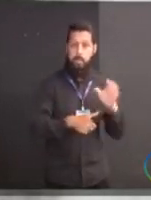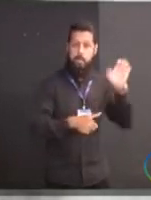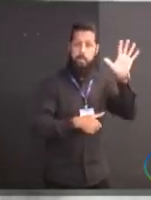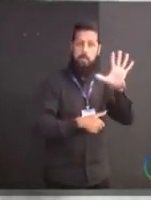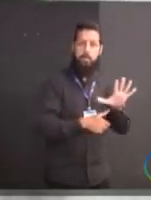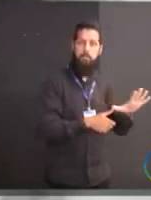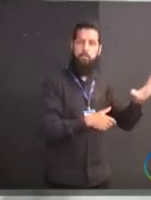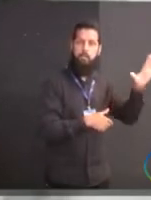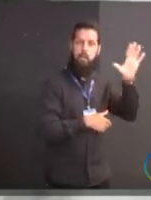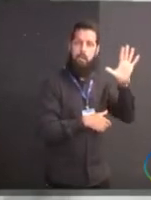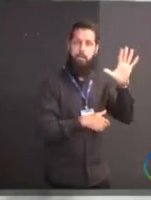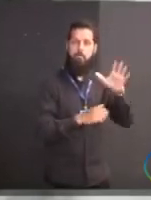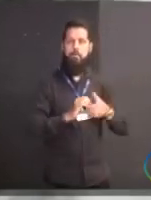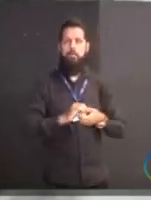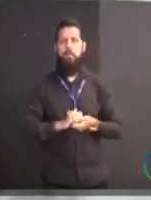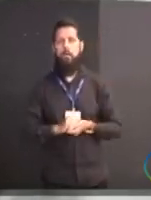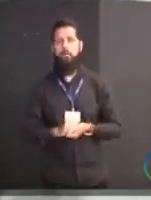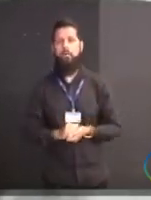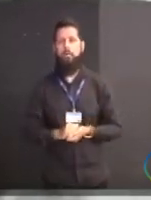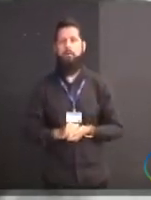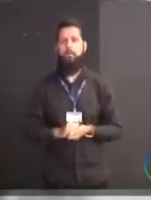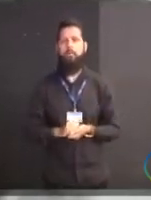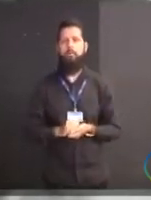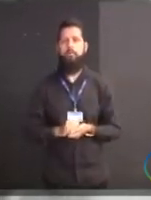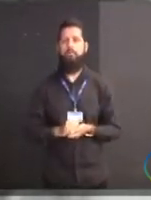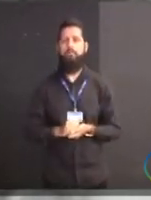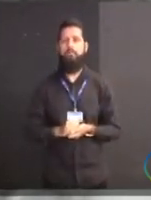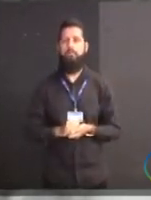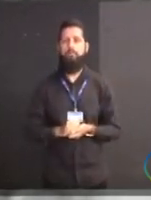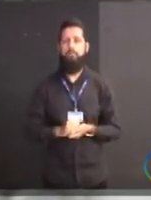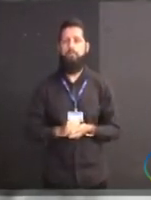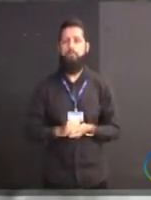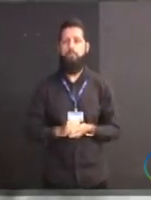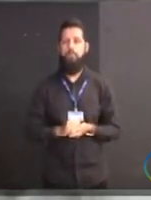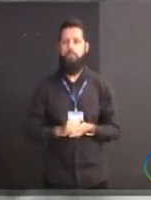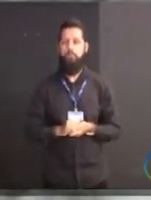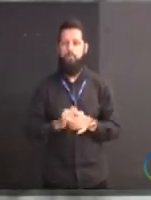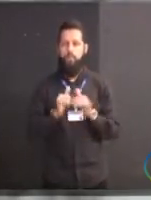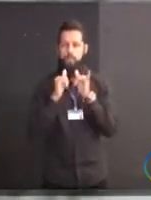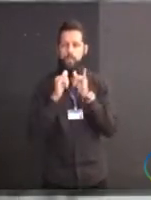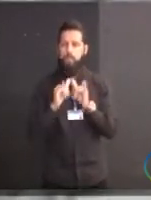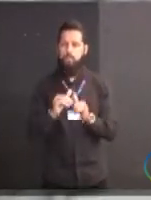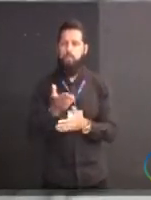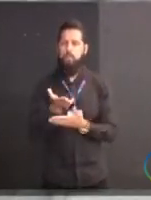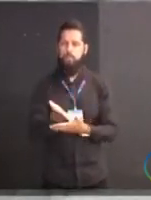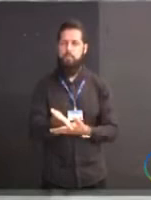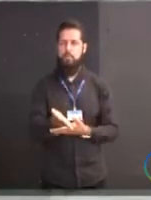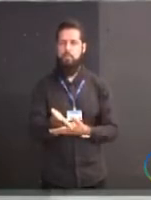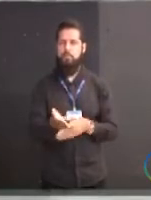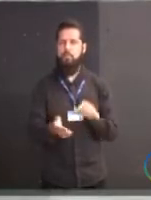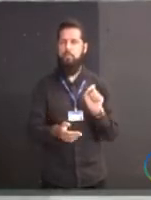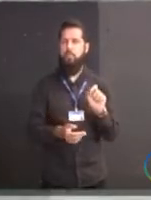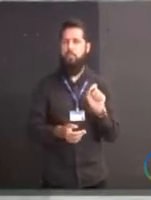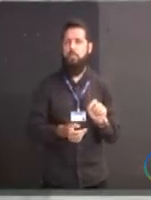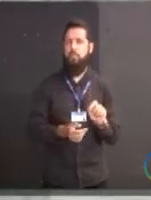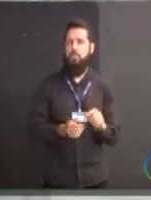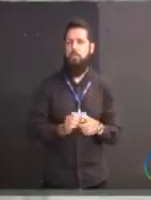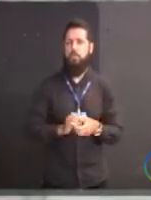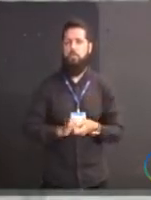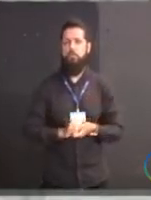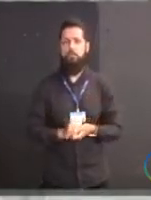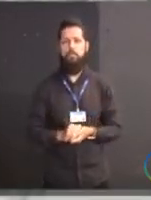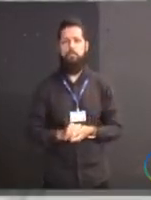nas observações que você teve a oportunidade de fazer, você constatou assim que há realmente essa diferença da